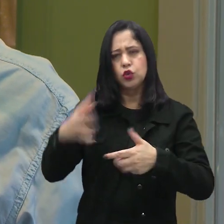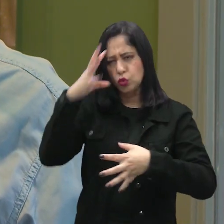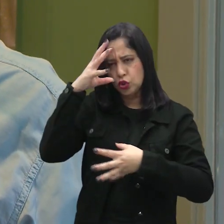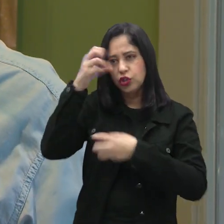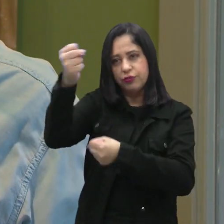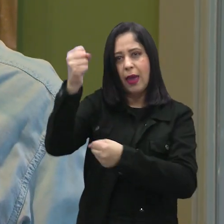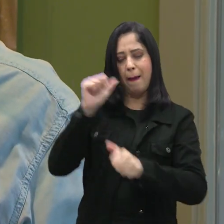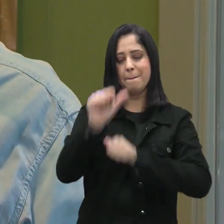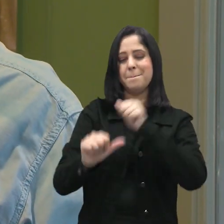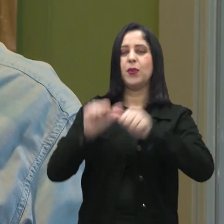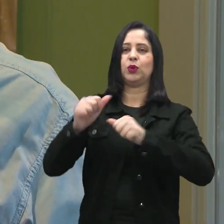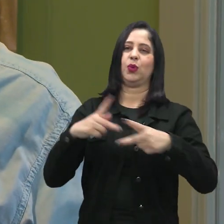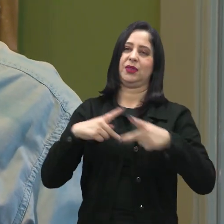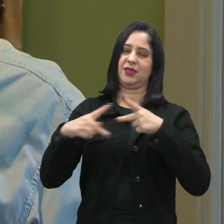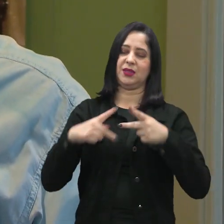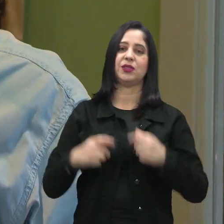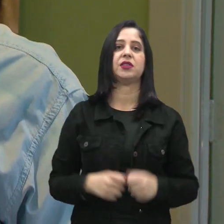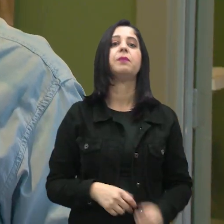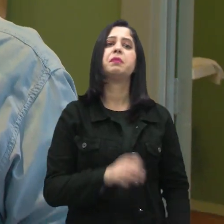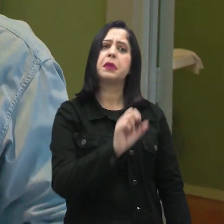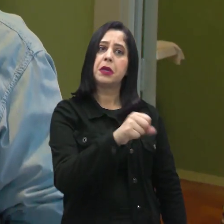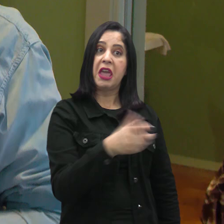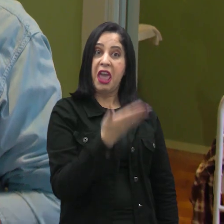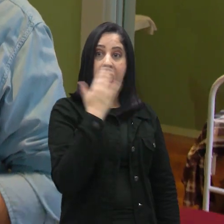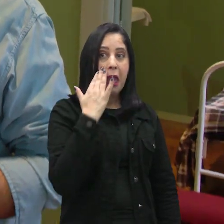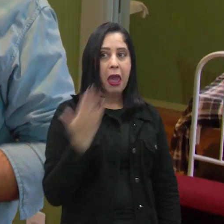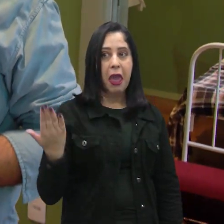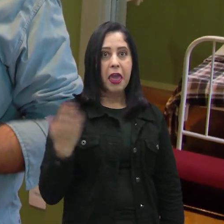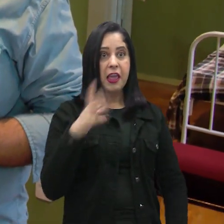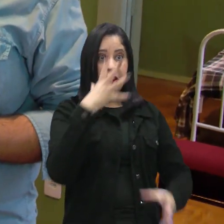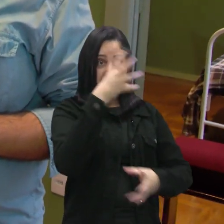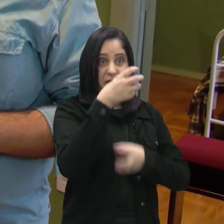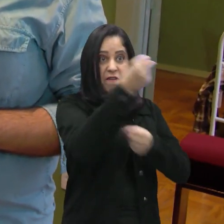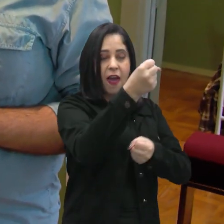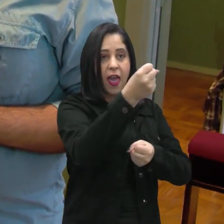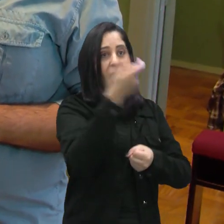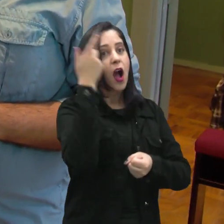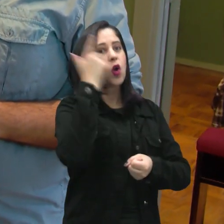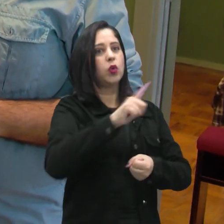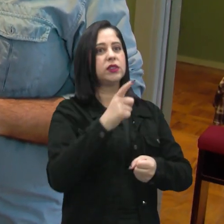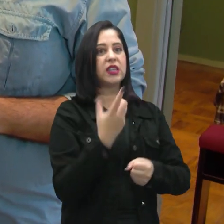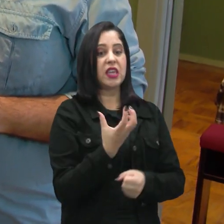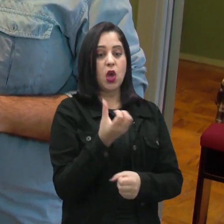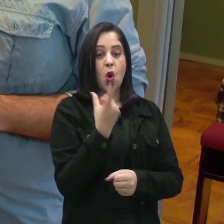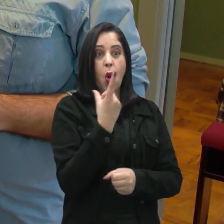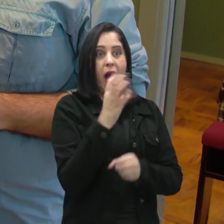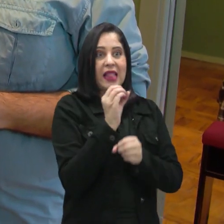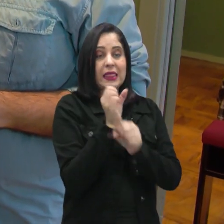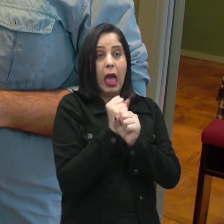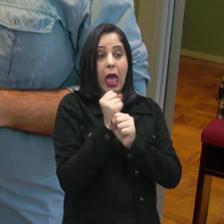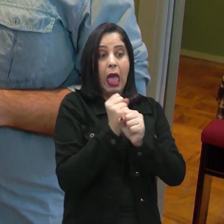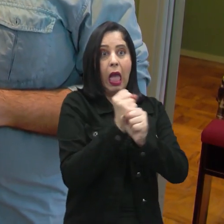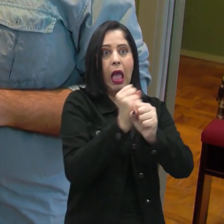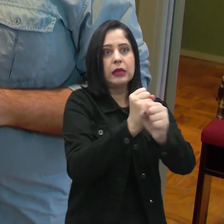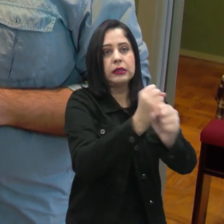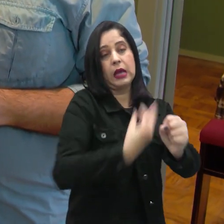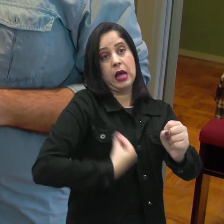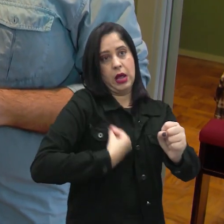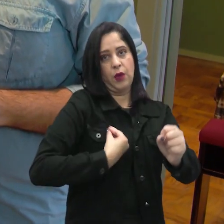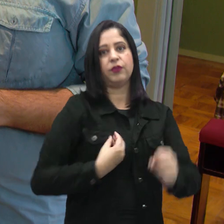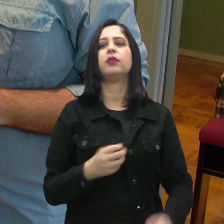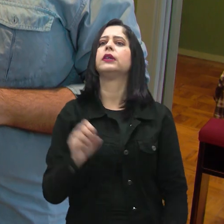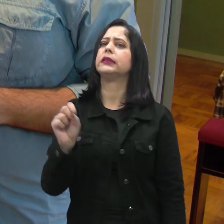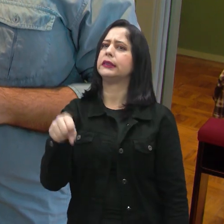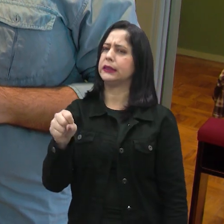fé transformou a nossa cidade. Quer dizer, com muita fé ele conseguiu sobreviver bem mais do que só aqueles 6 meses que a princípio tinham sido dados a